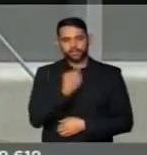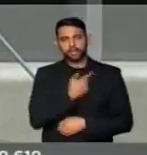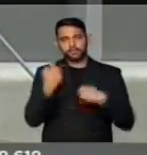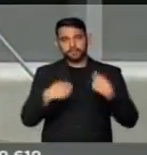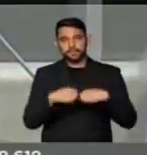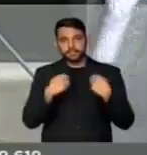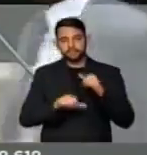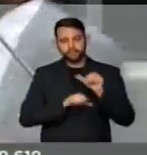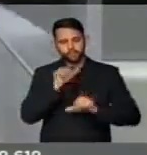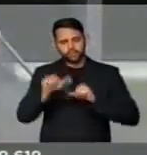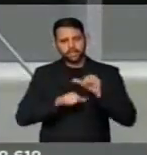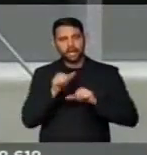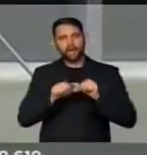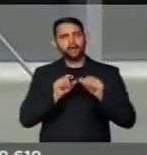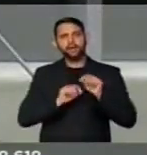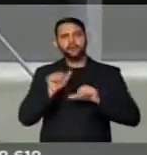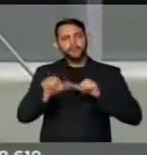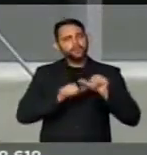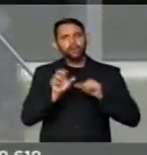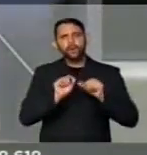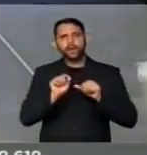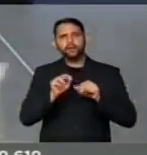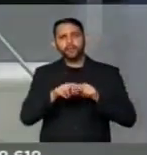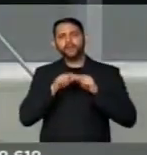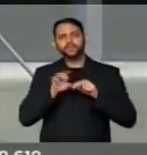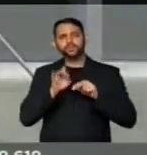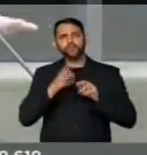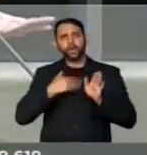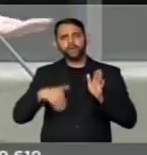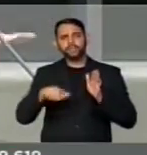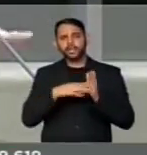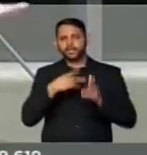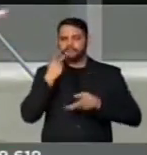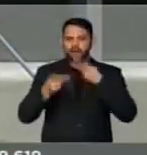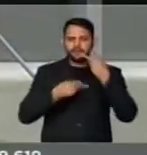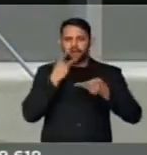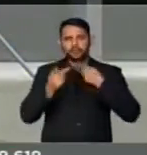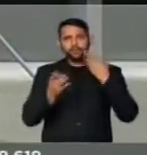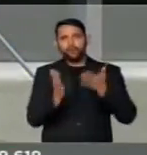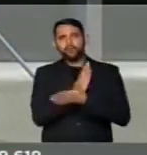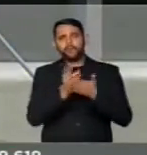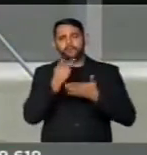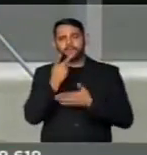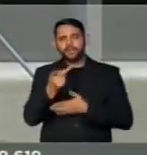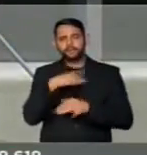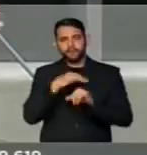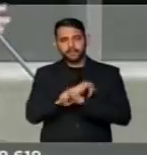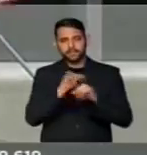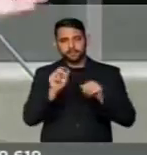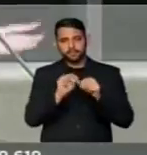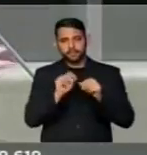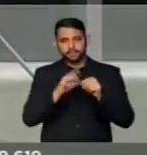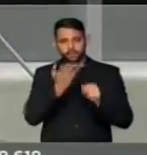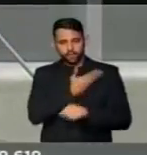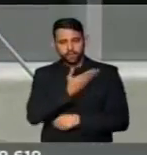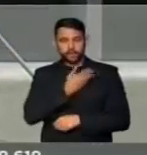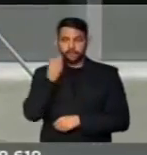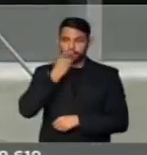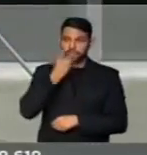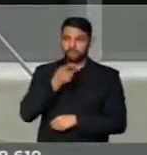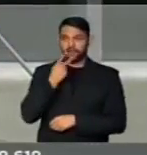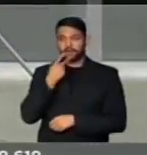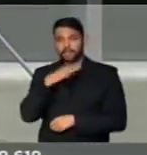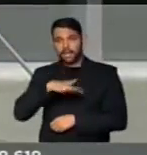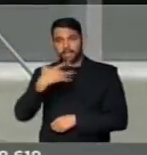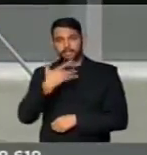que reformar, que modificar. Não basta só estar aqui criticando, como eu vi agora, o diagnóstico foi feito pelo meu colega deputado sobre a